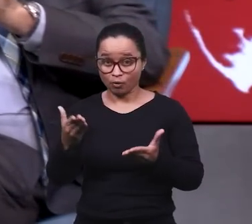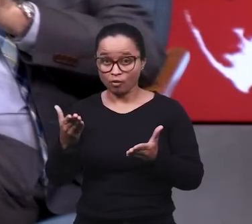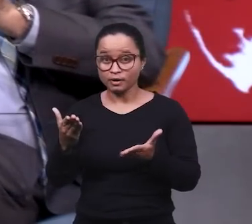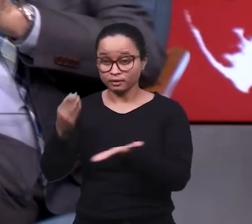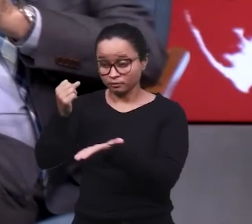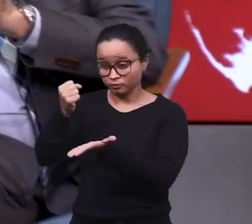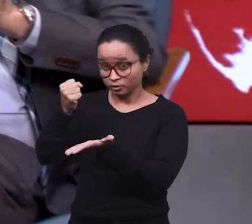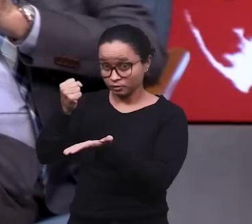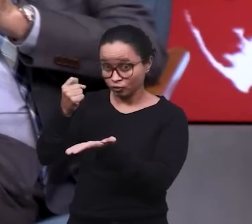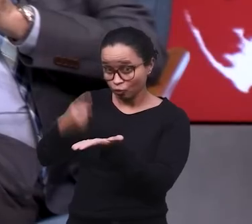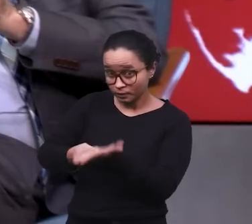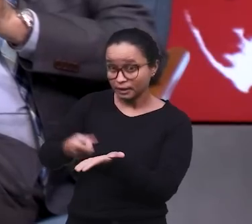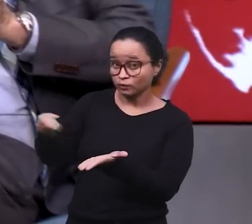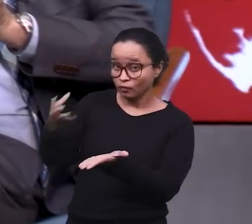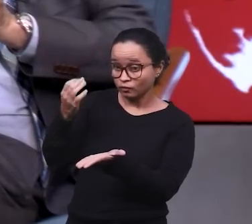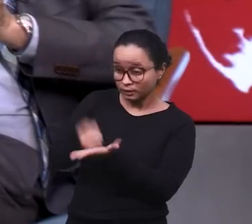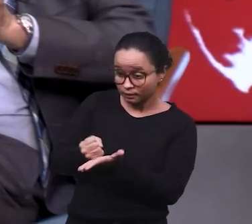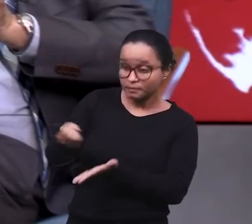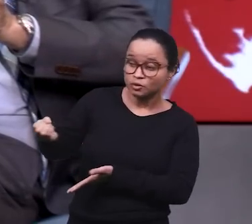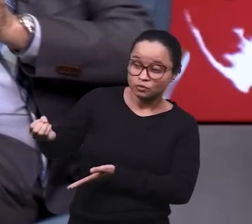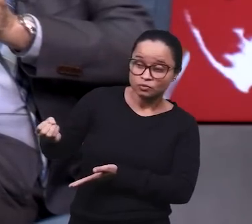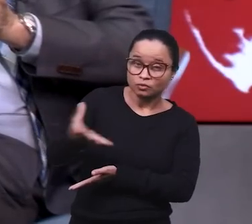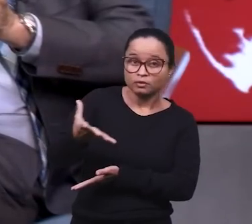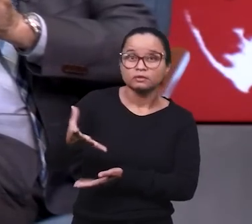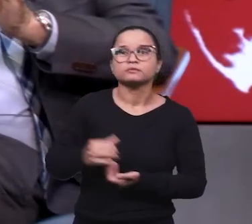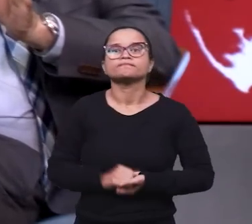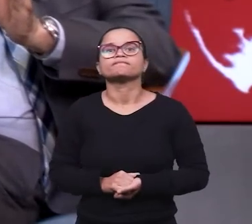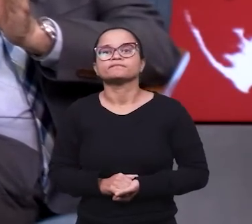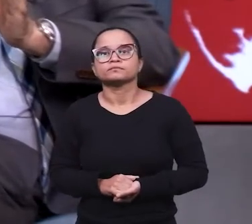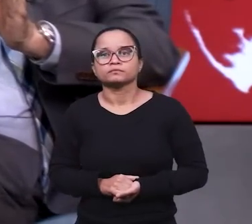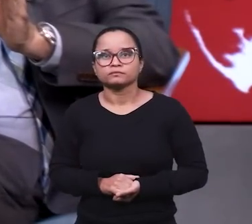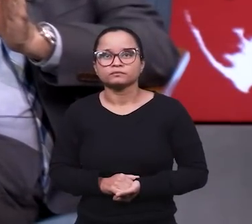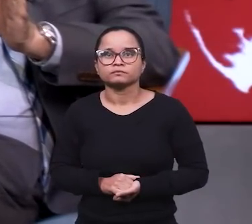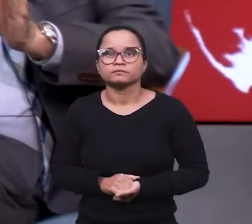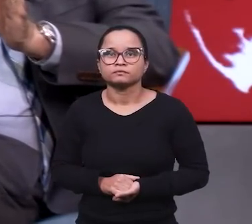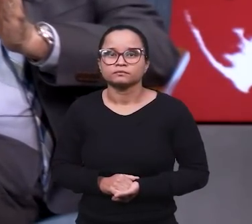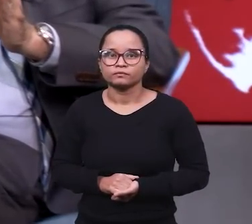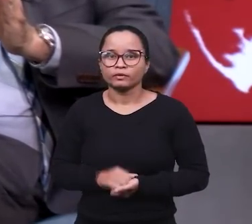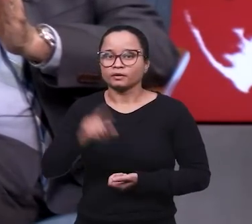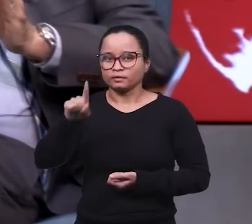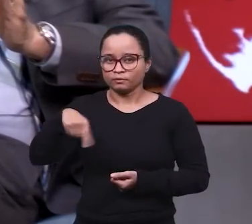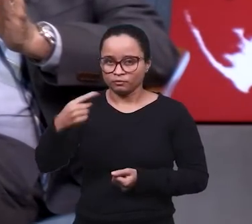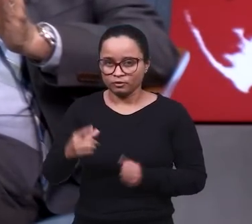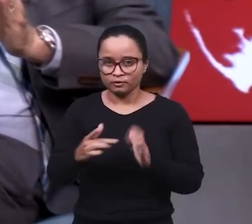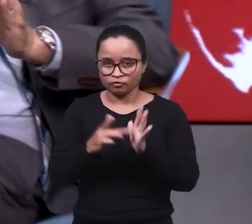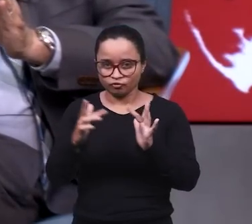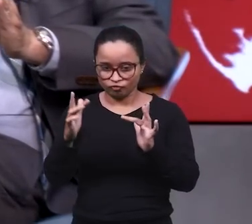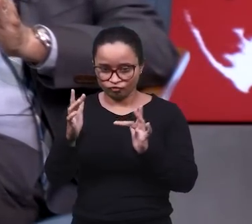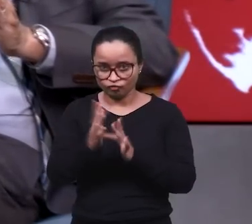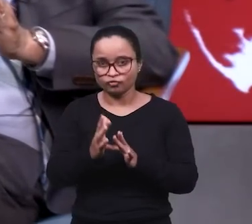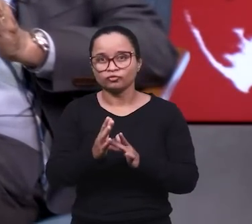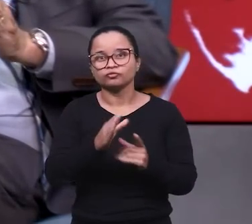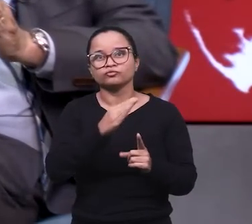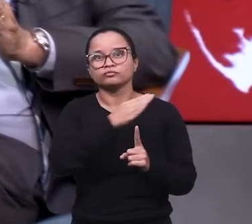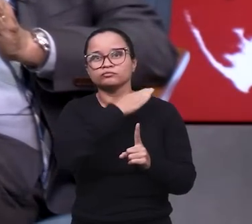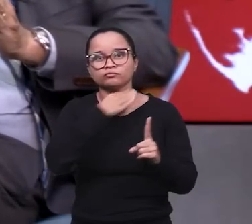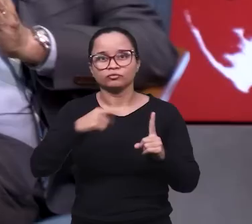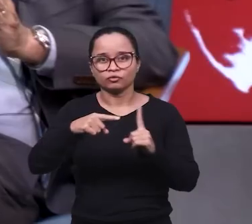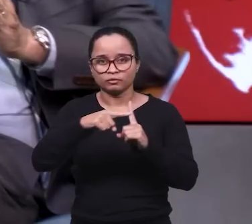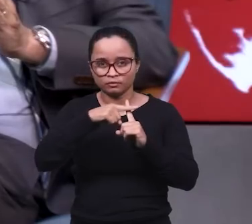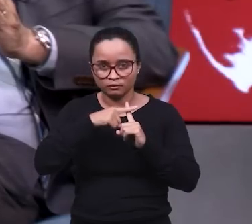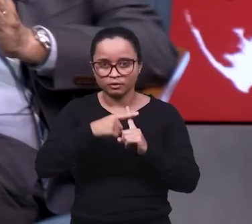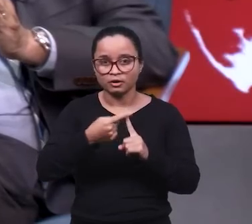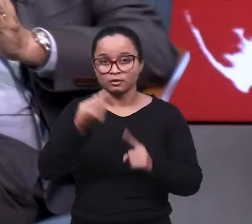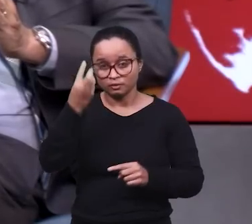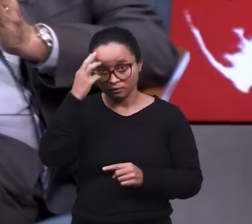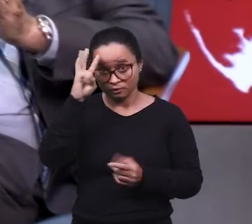agora um novo pacto. Ou seja, qual é o novo pacto? Pós-Jesus, pós-morte